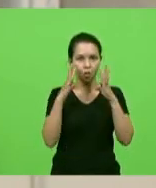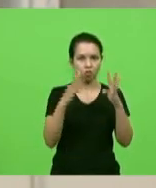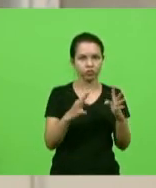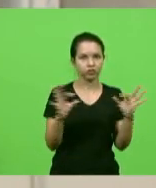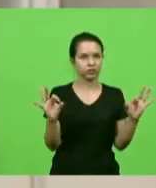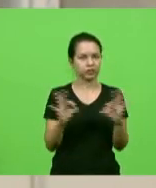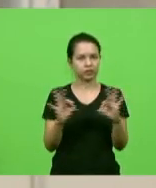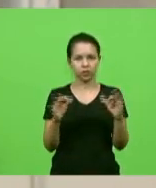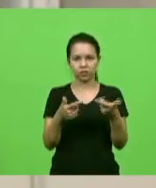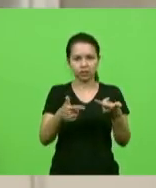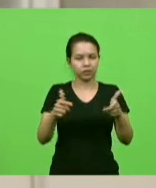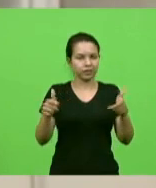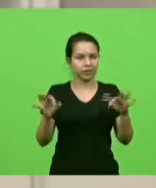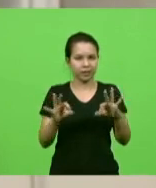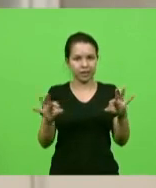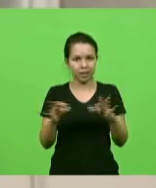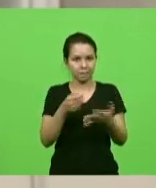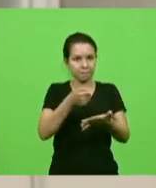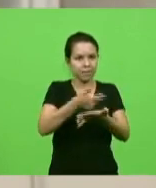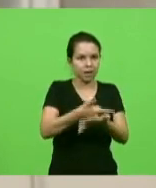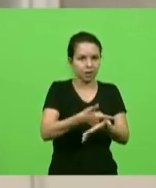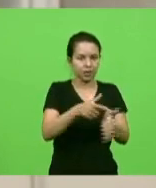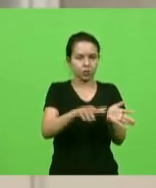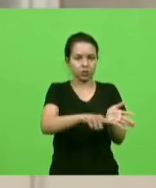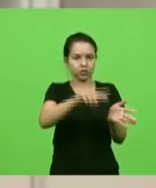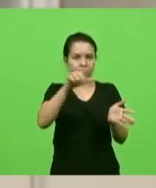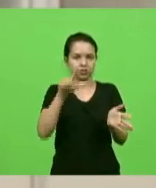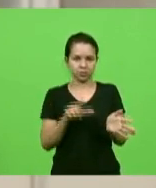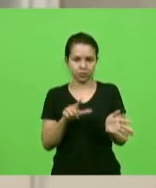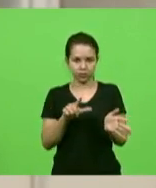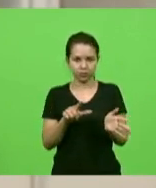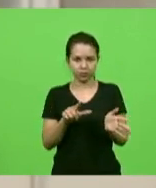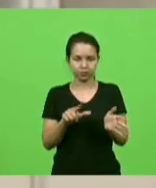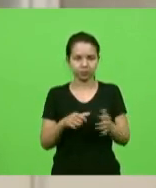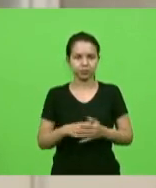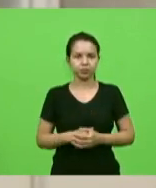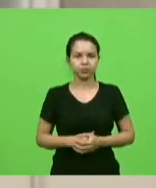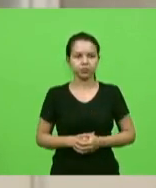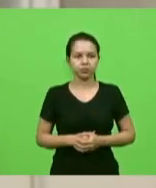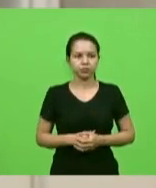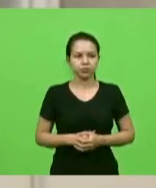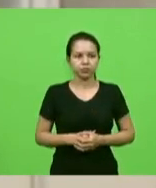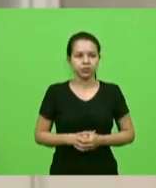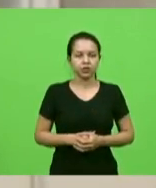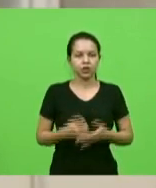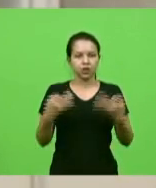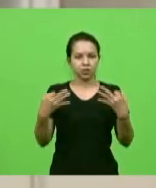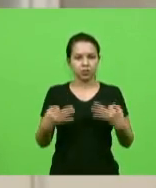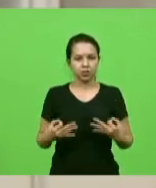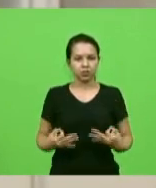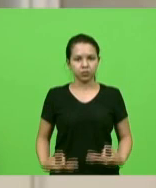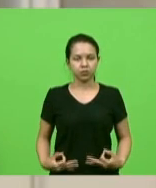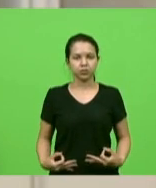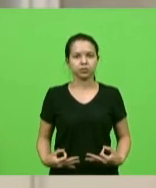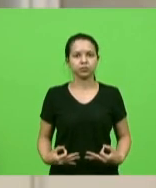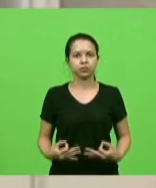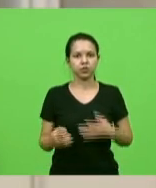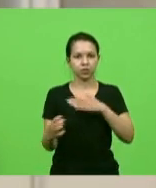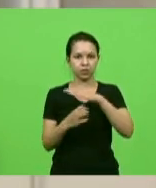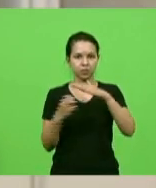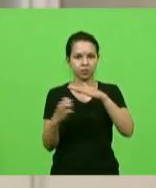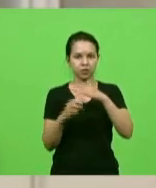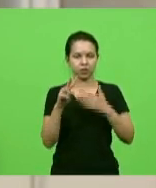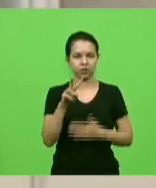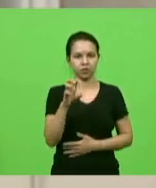ouvir qualquer tentativa ou solicitação de pagamento antecipado ao contrário da postura adotada com a